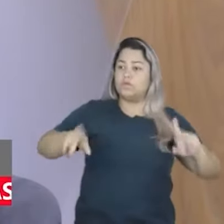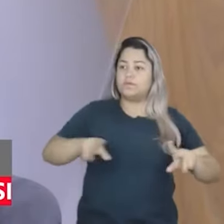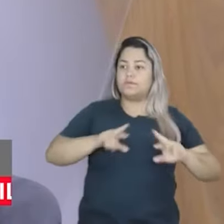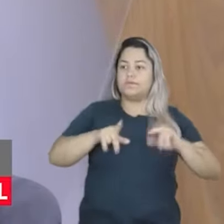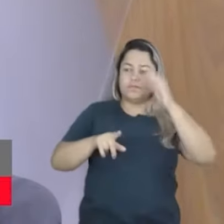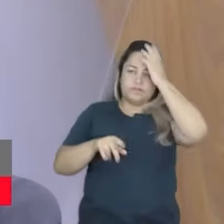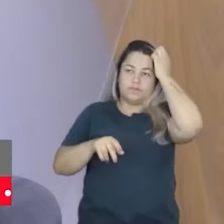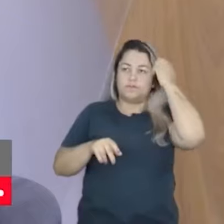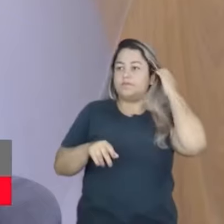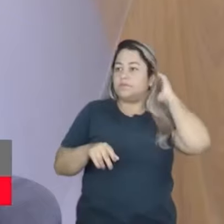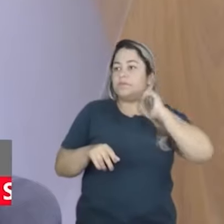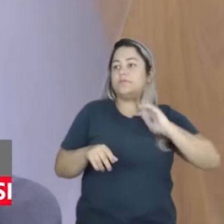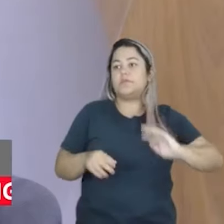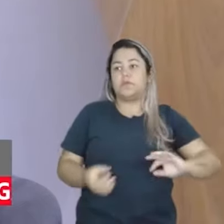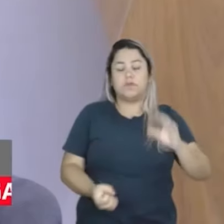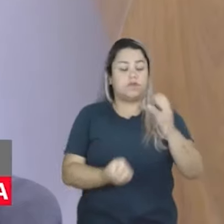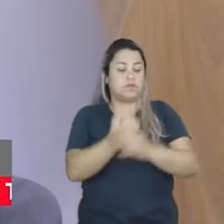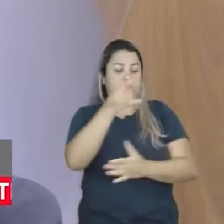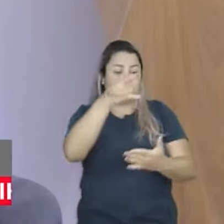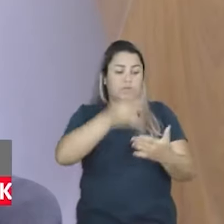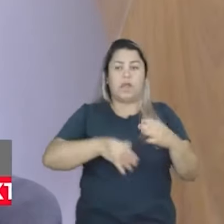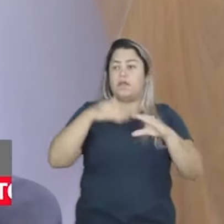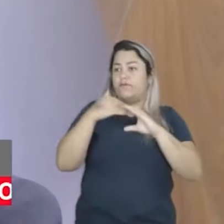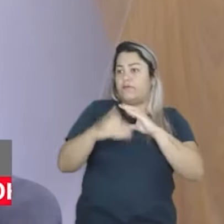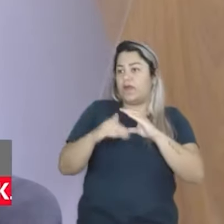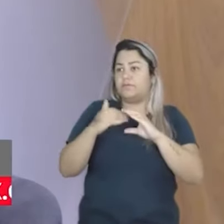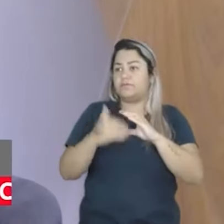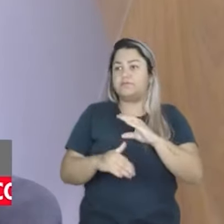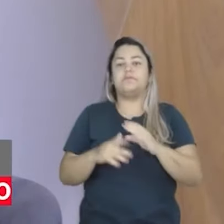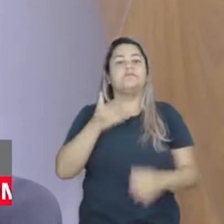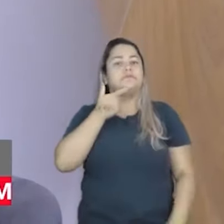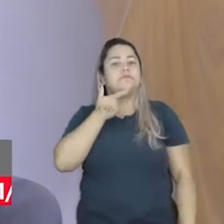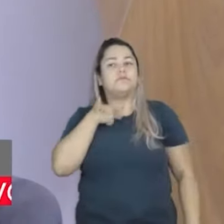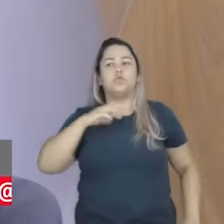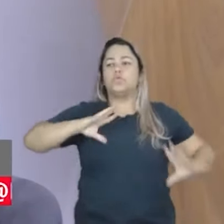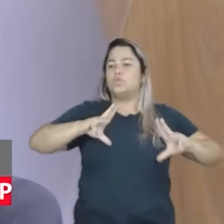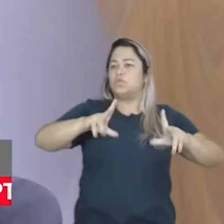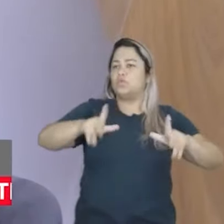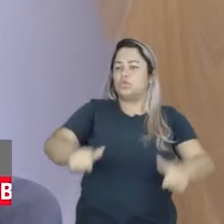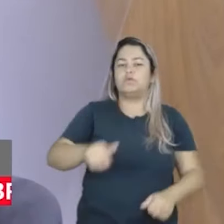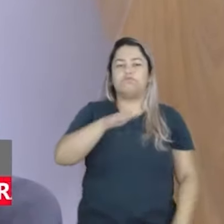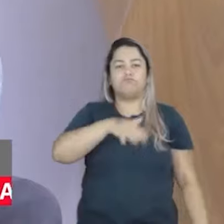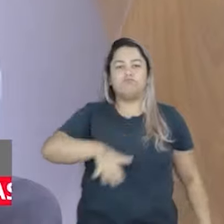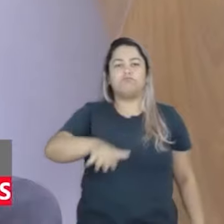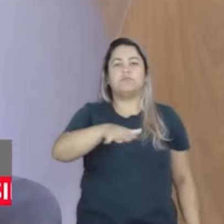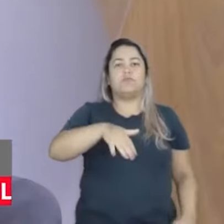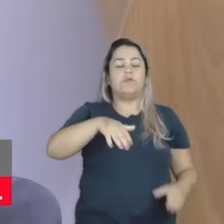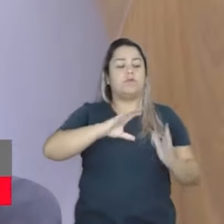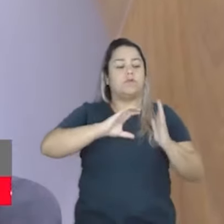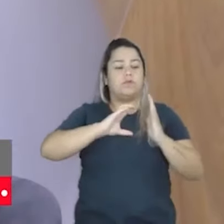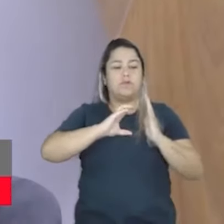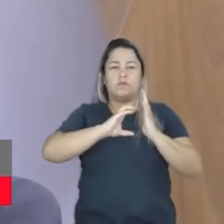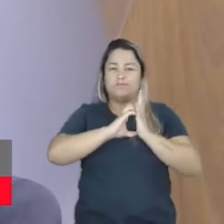nós estamos criando esse documento para poder enviar, e a gente quer que todos os candidatos a prefeito